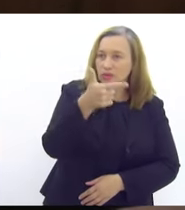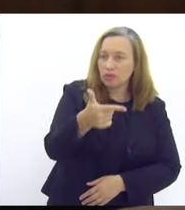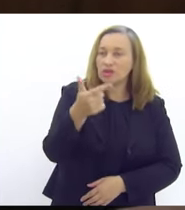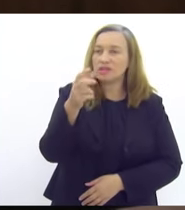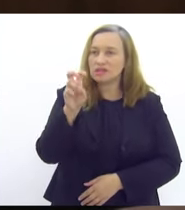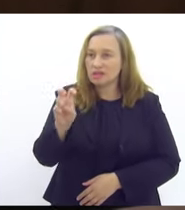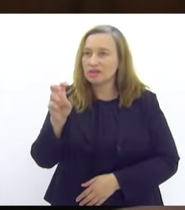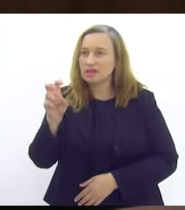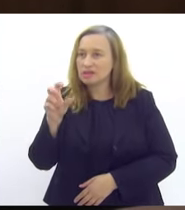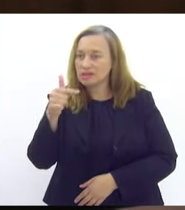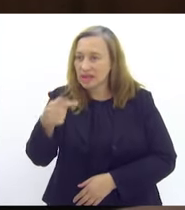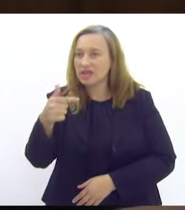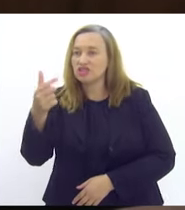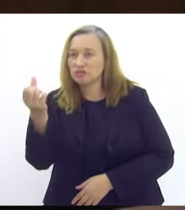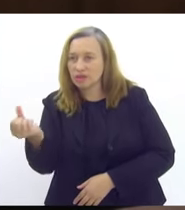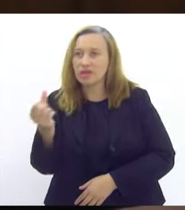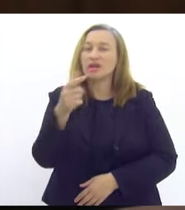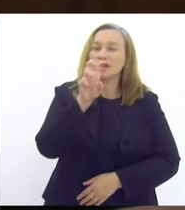276-2023,